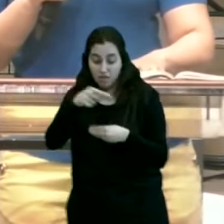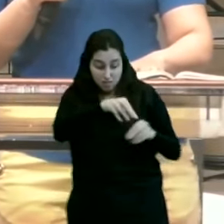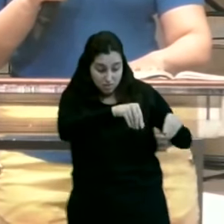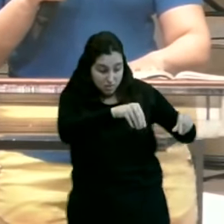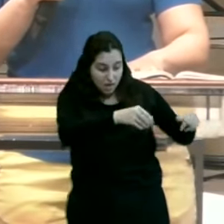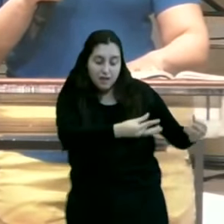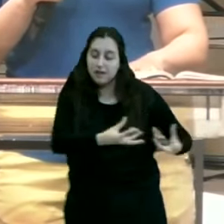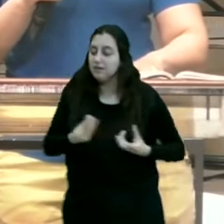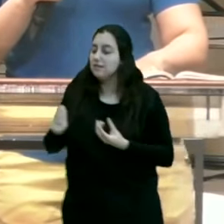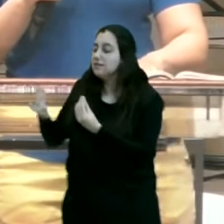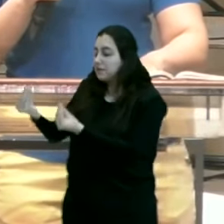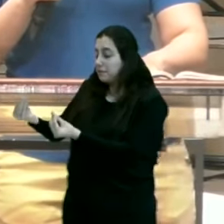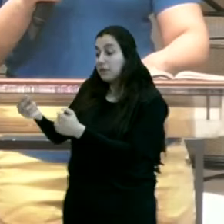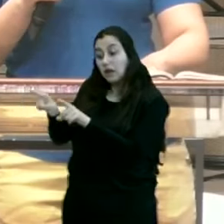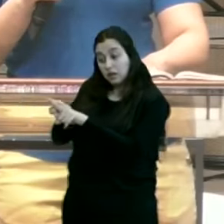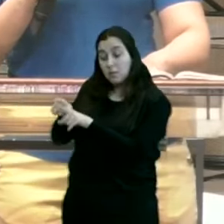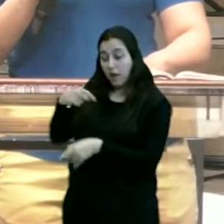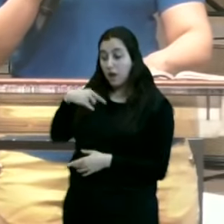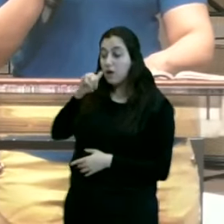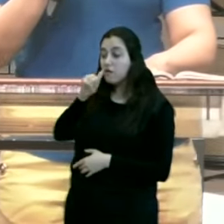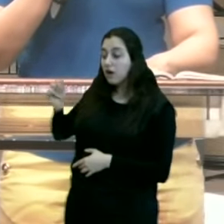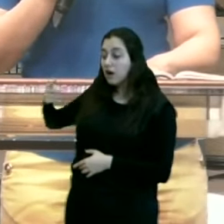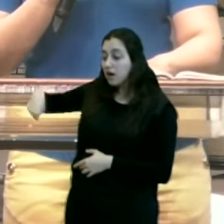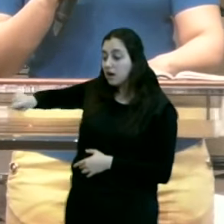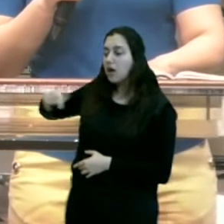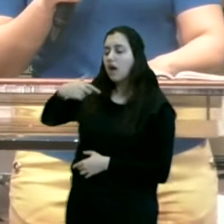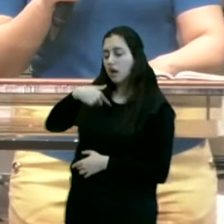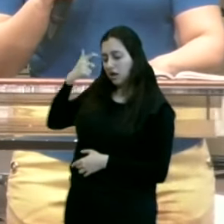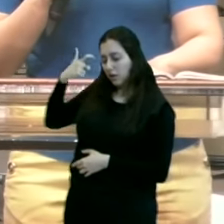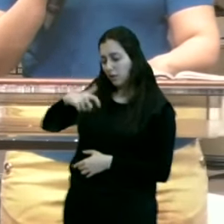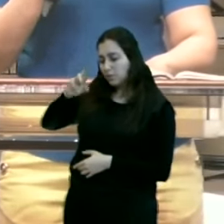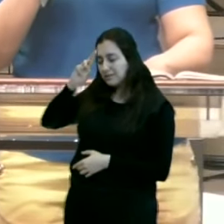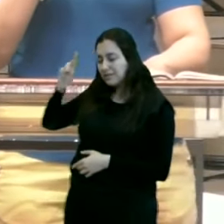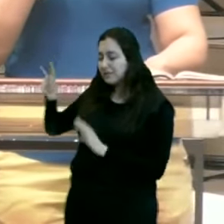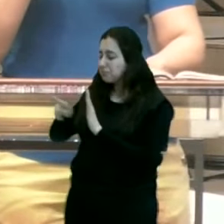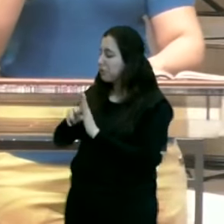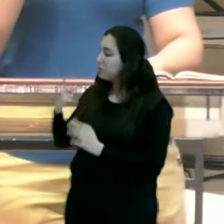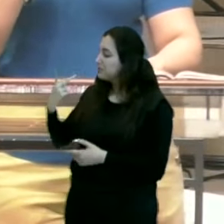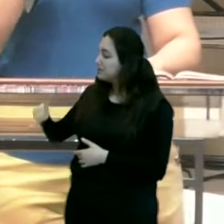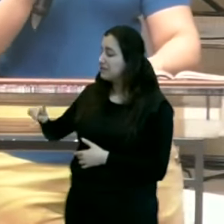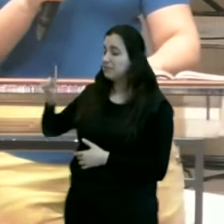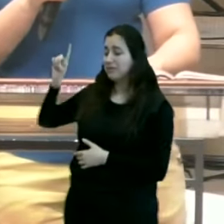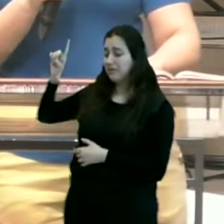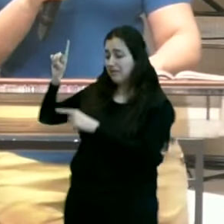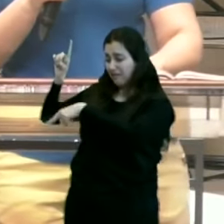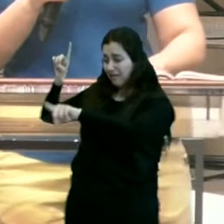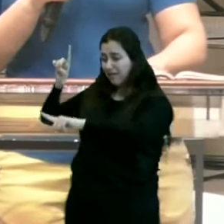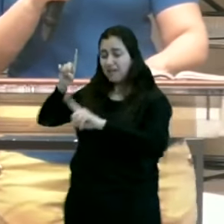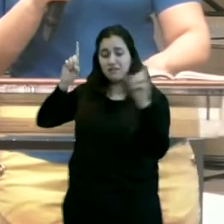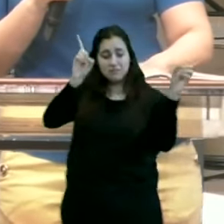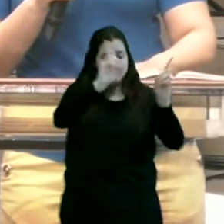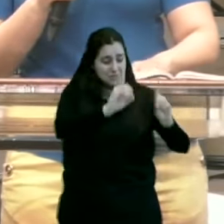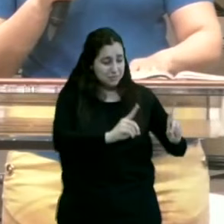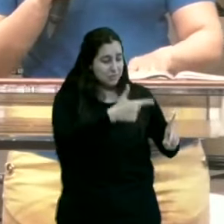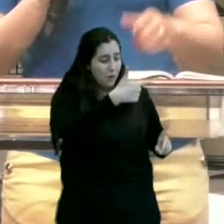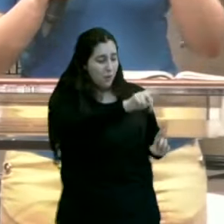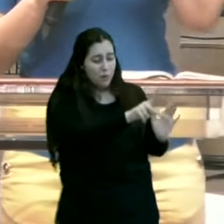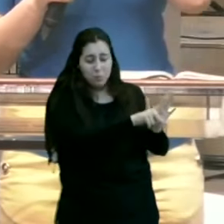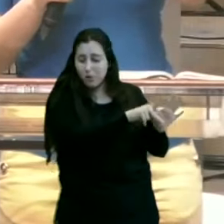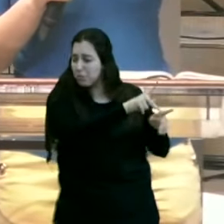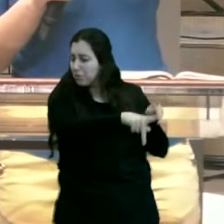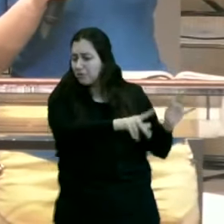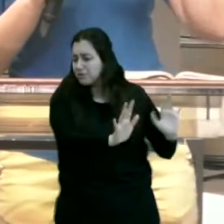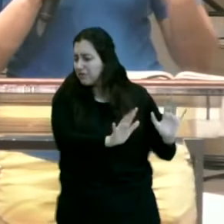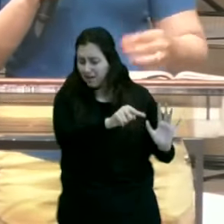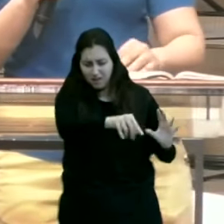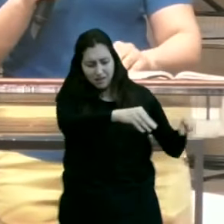deles. E também disse a vocês: eu sou o Senhor, o seu Deus. Não adorem os deuses dos amorreus, em